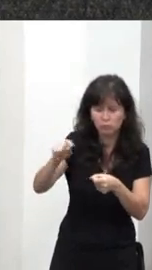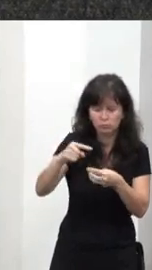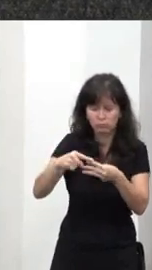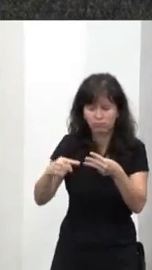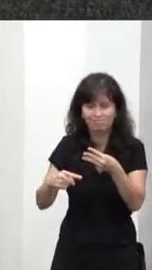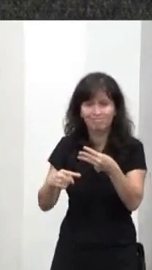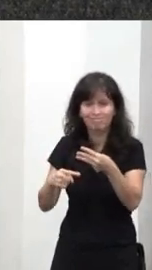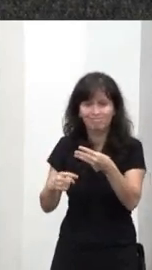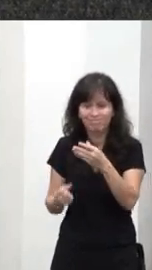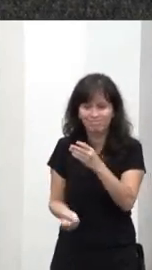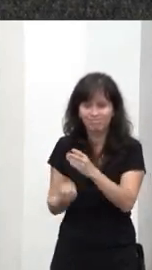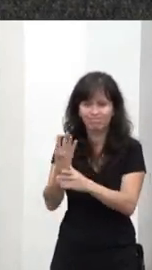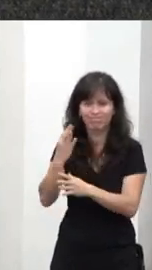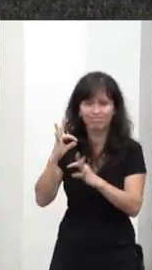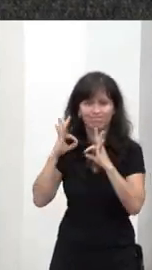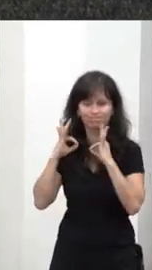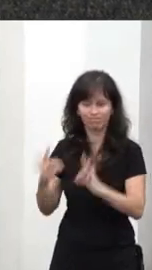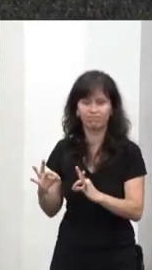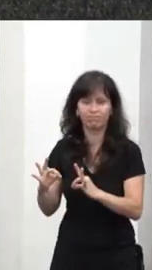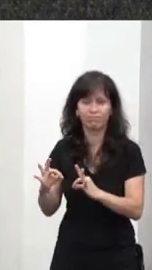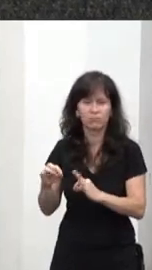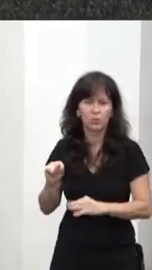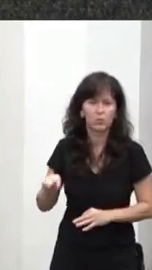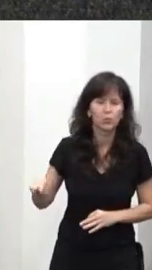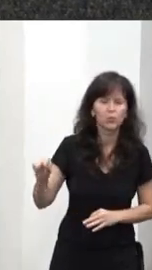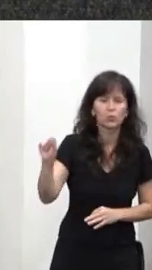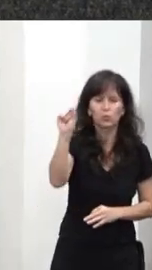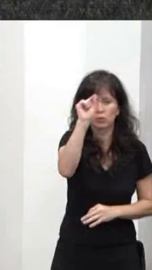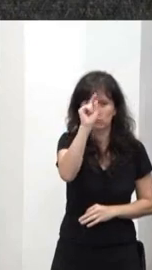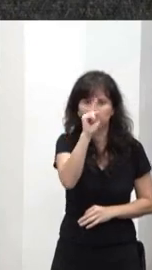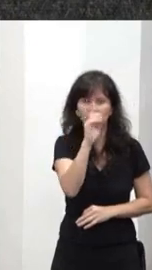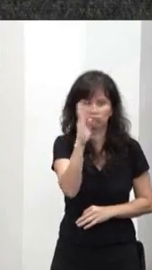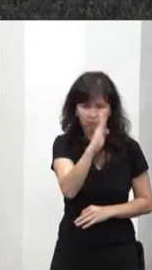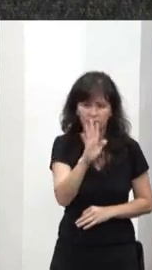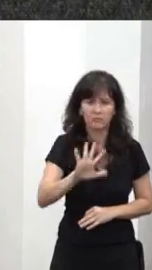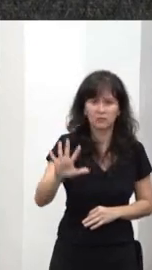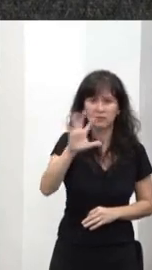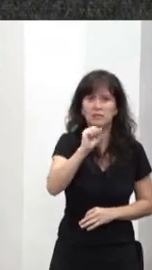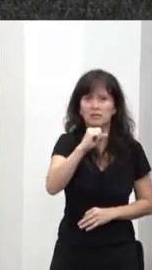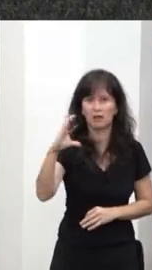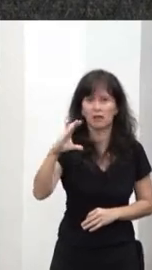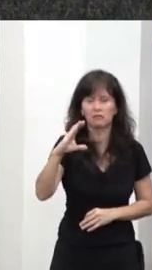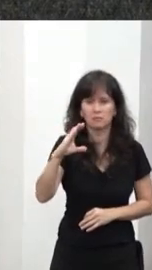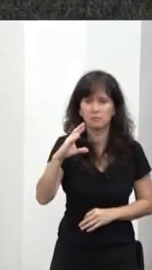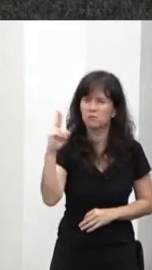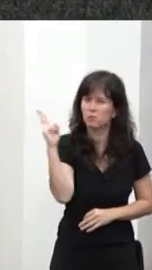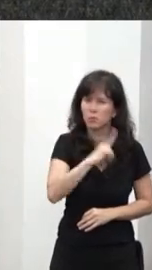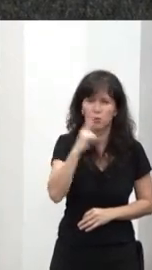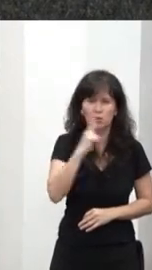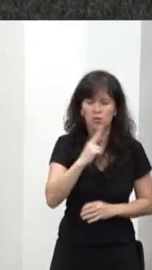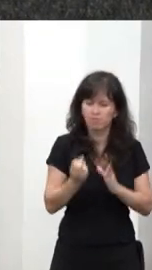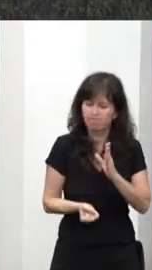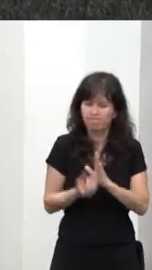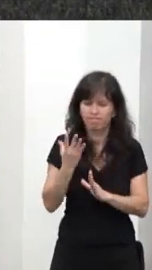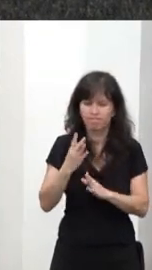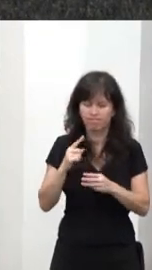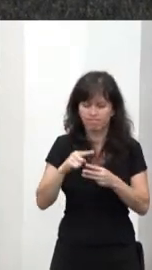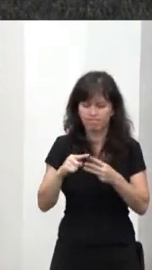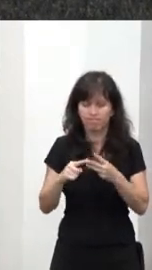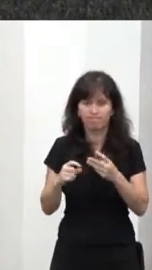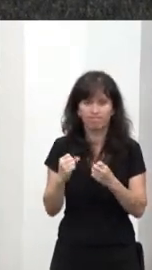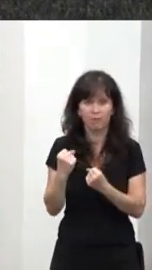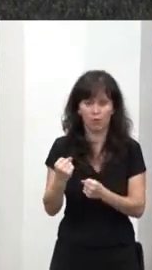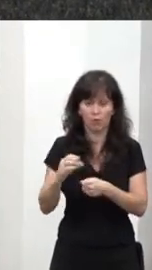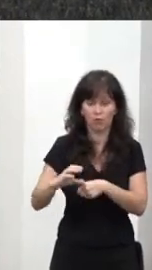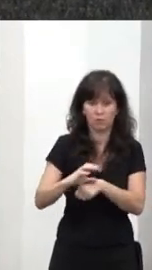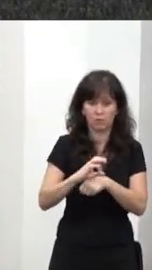maior abrangência possível e na maior rapidez possível E aí dizer ao Thiago que o conselho